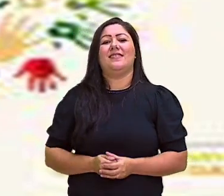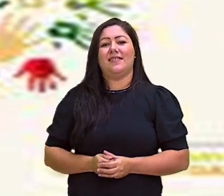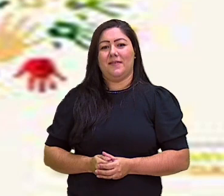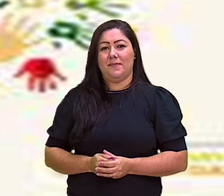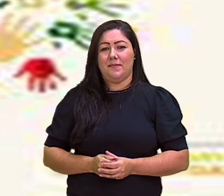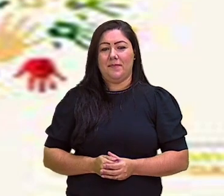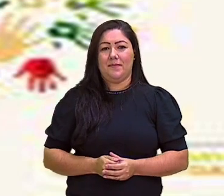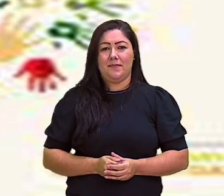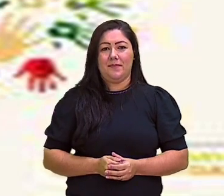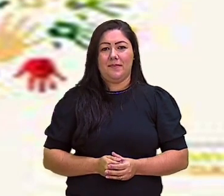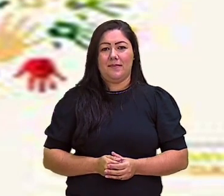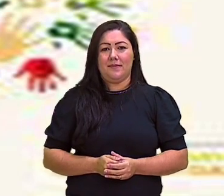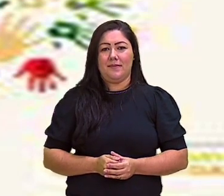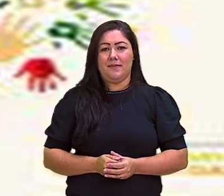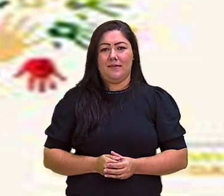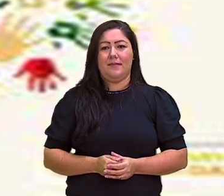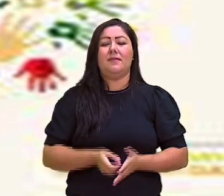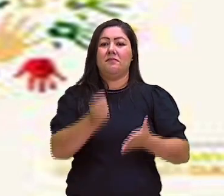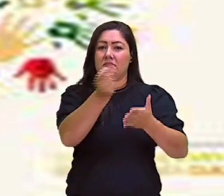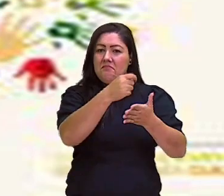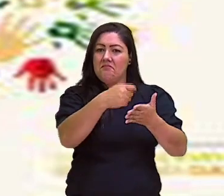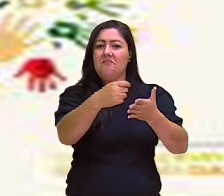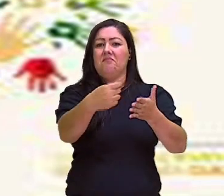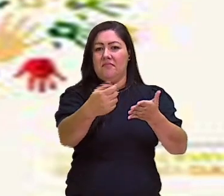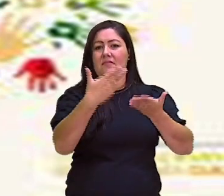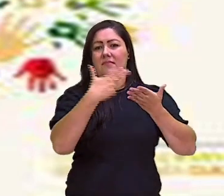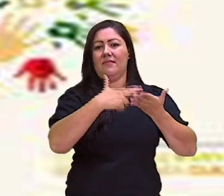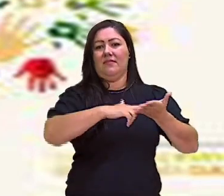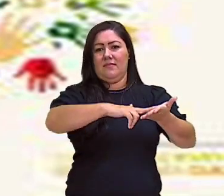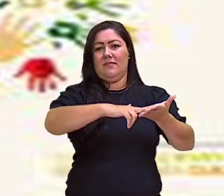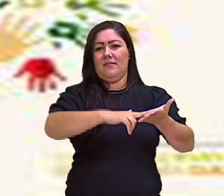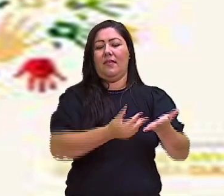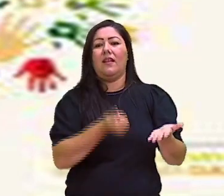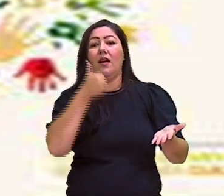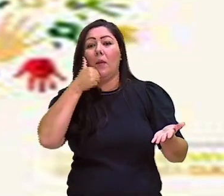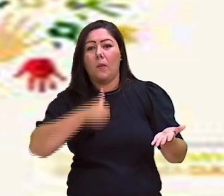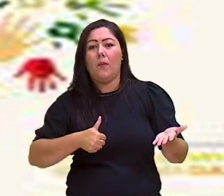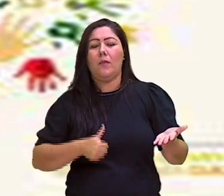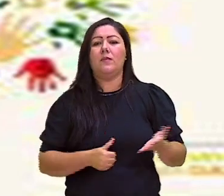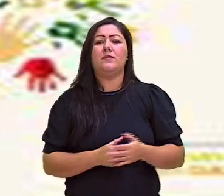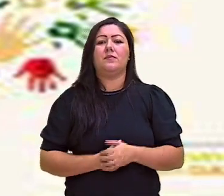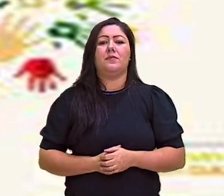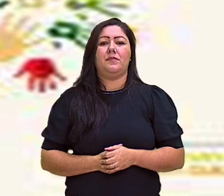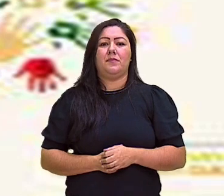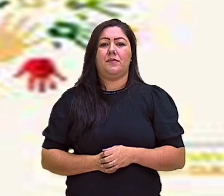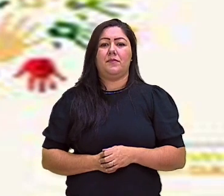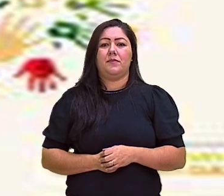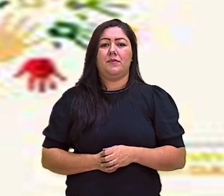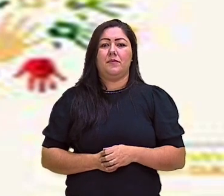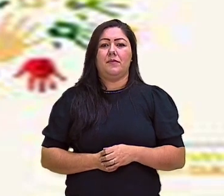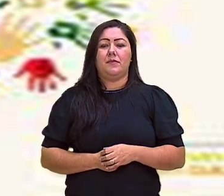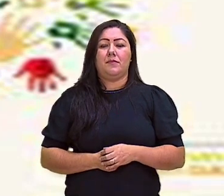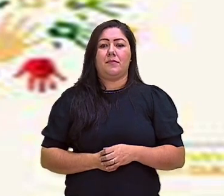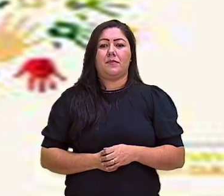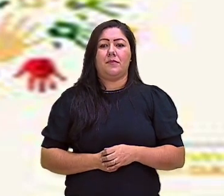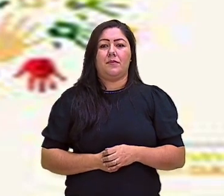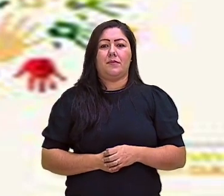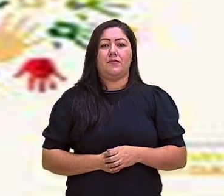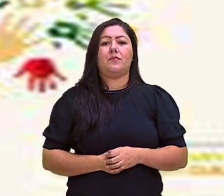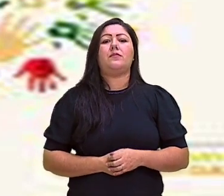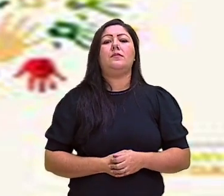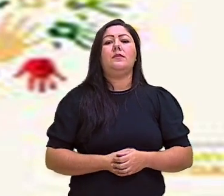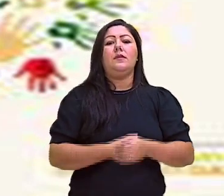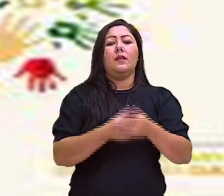gravada, né? Escrita na Carta, a palavra mulher. E que decidiram promover o